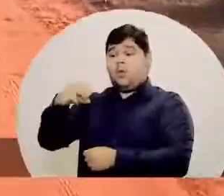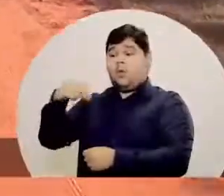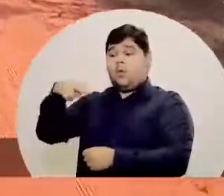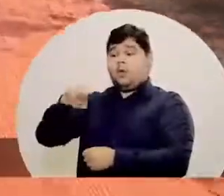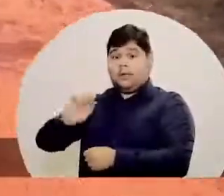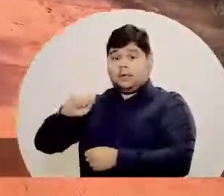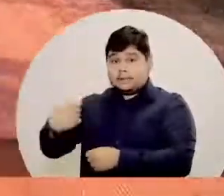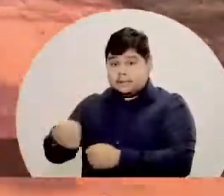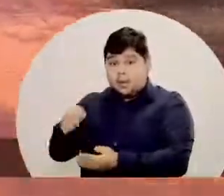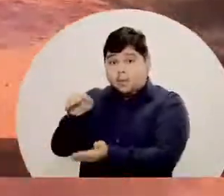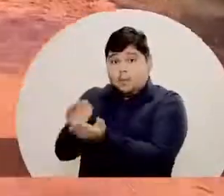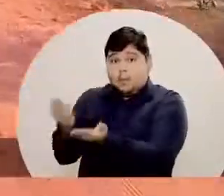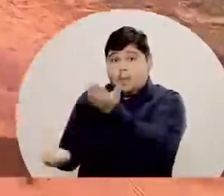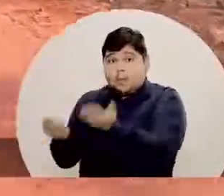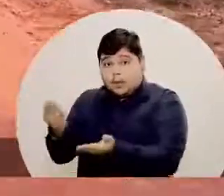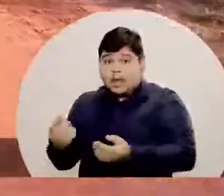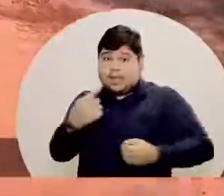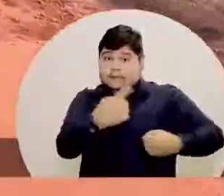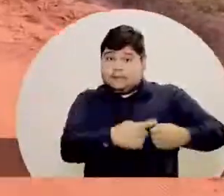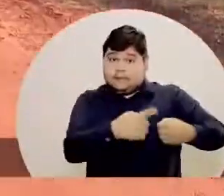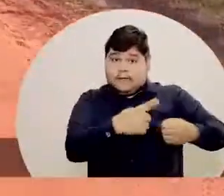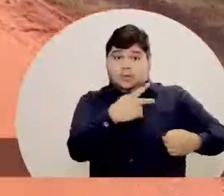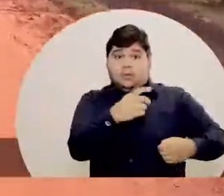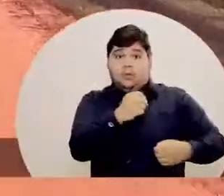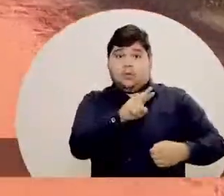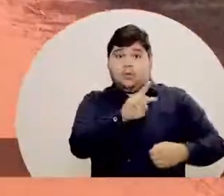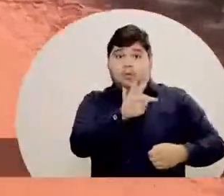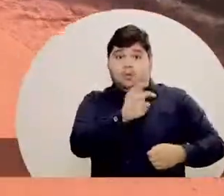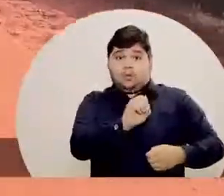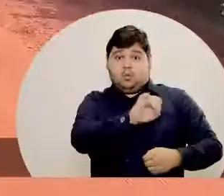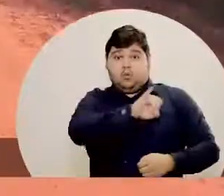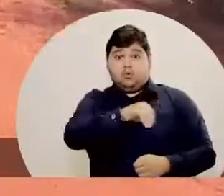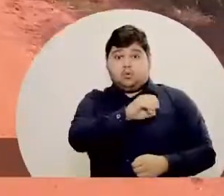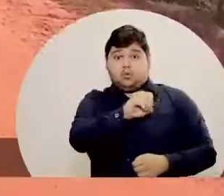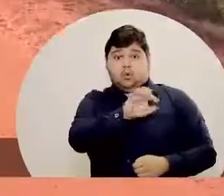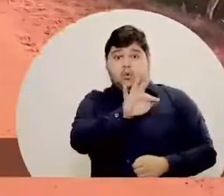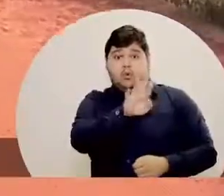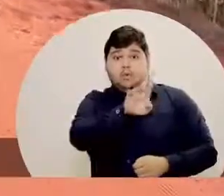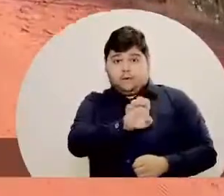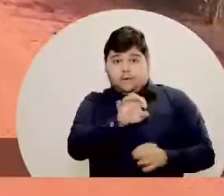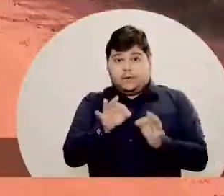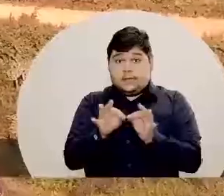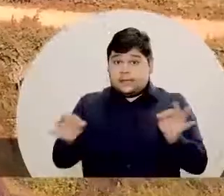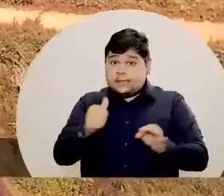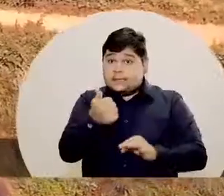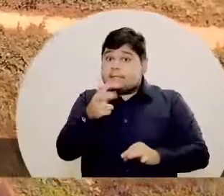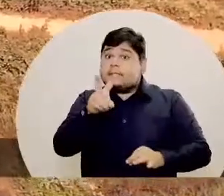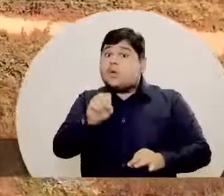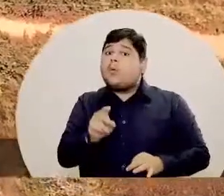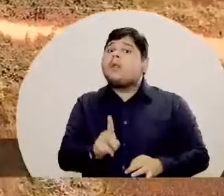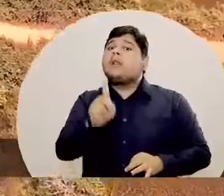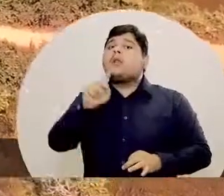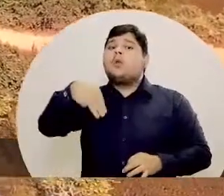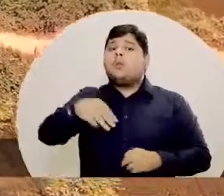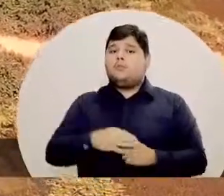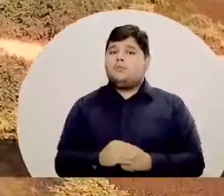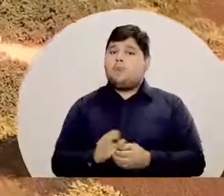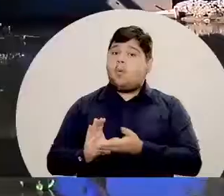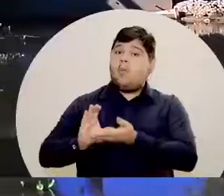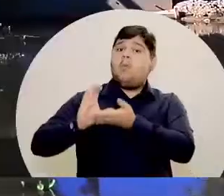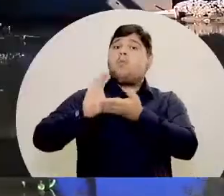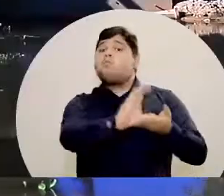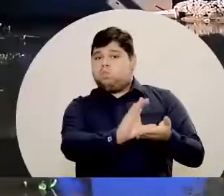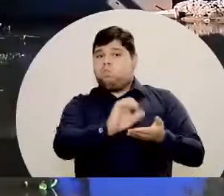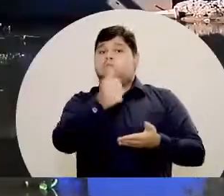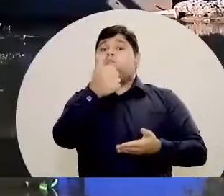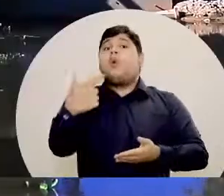Poconé com o distrito de Porto Jofre, com uma extensão de 150 quilômetros. Com mais de 12 milhões em recursos,